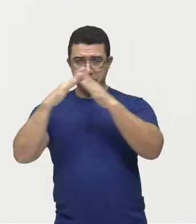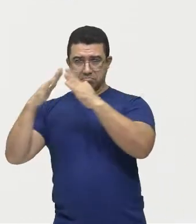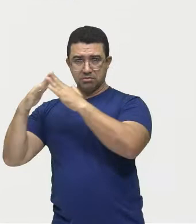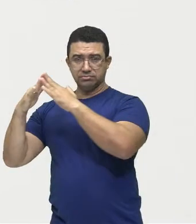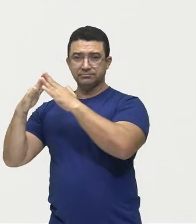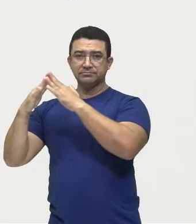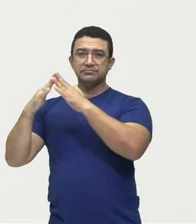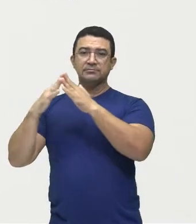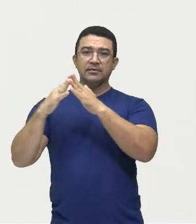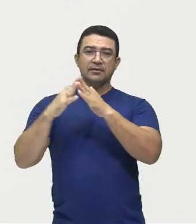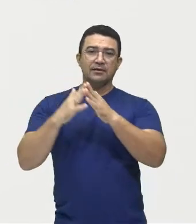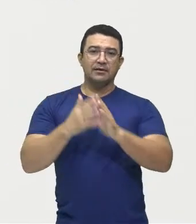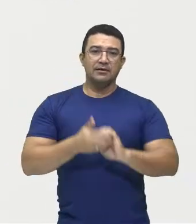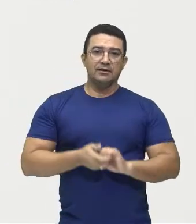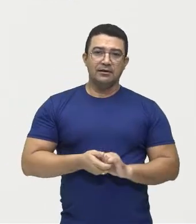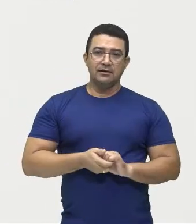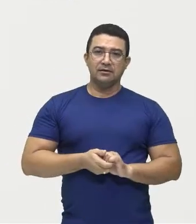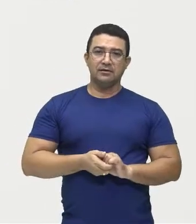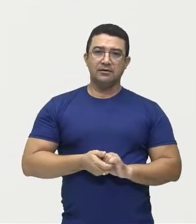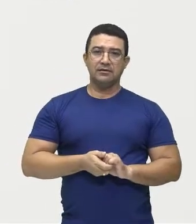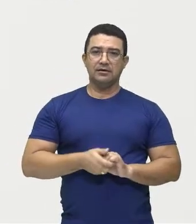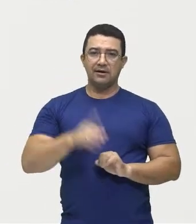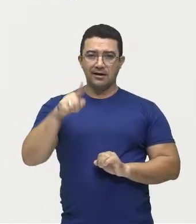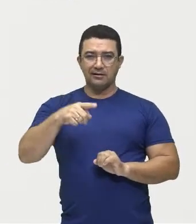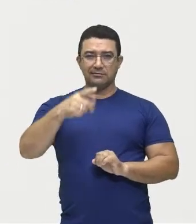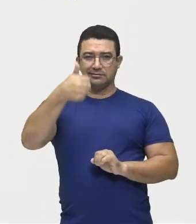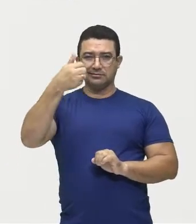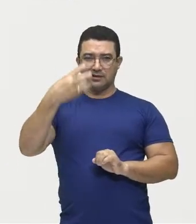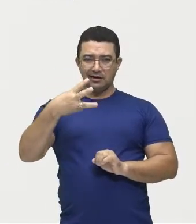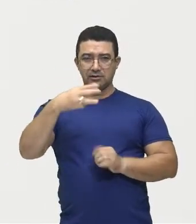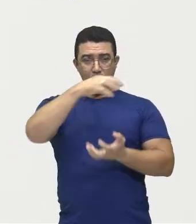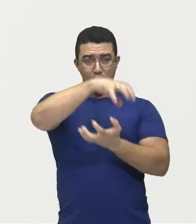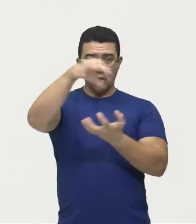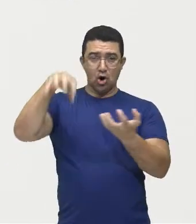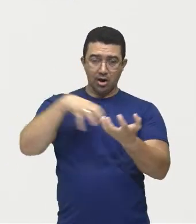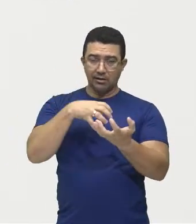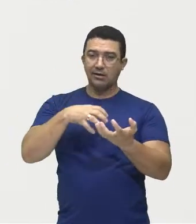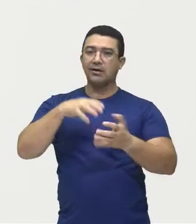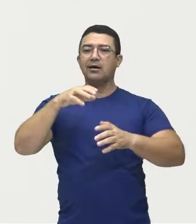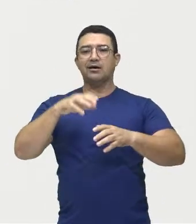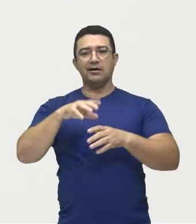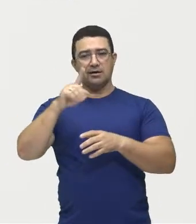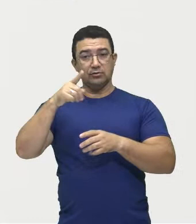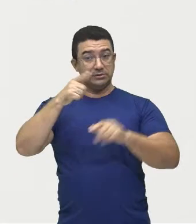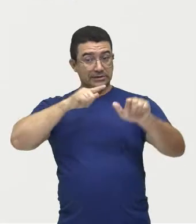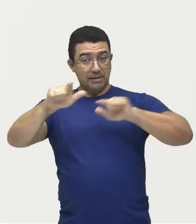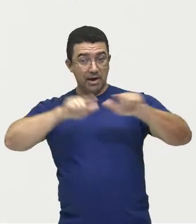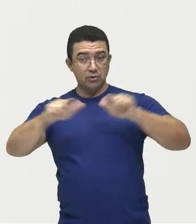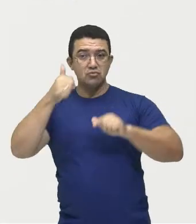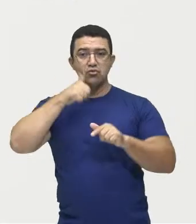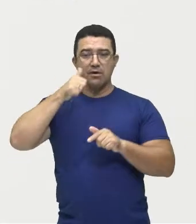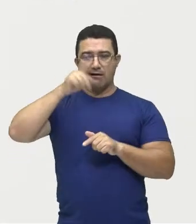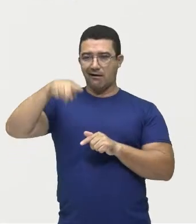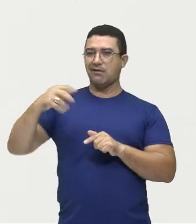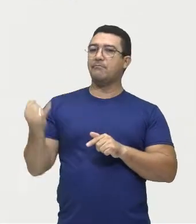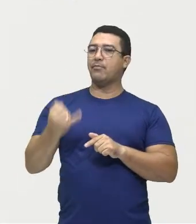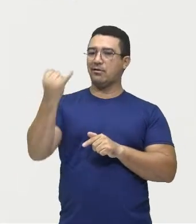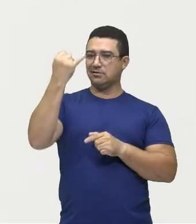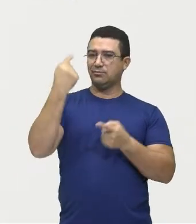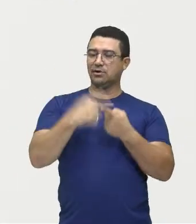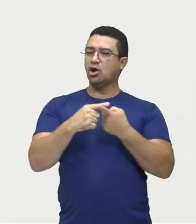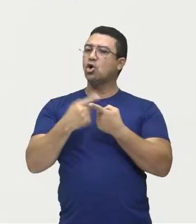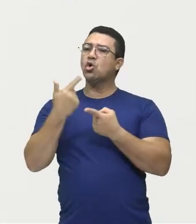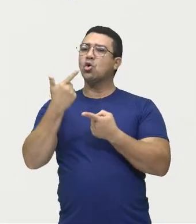13 colônias, dependia em grande parte do trabalho das mulheres, que, por isso mesmo, tinham conquistado